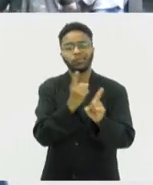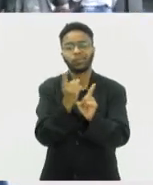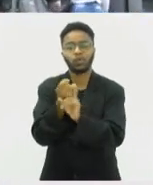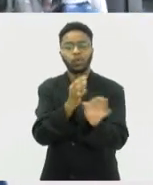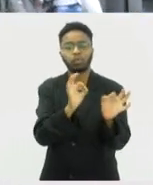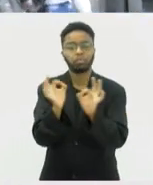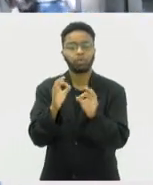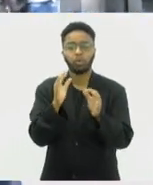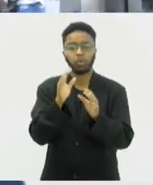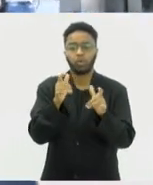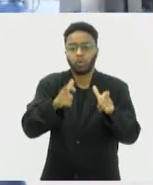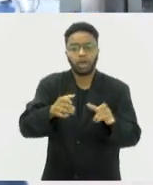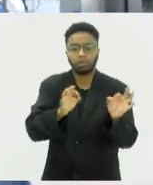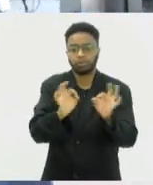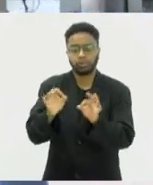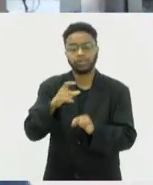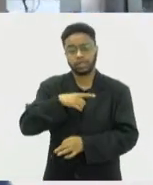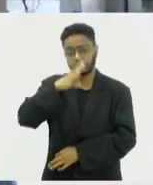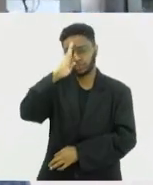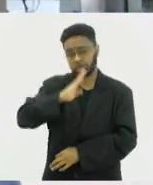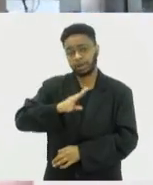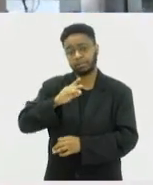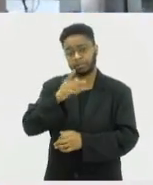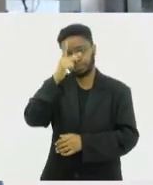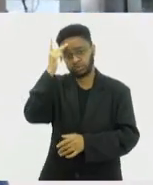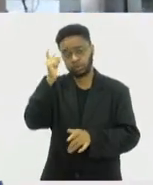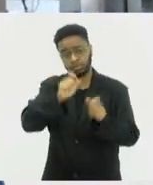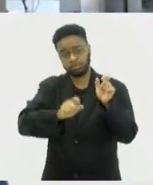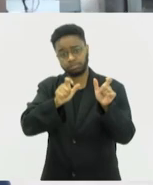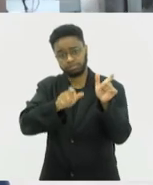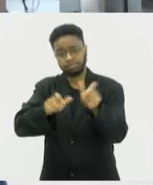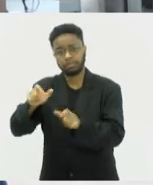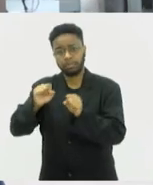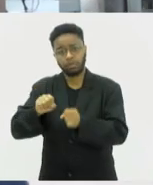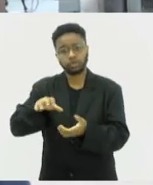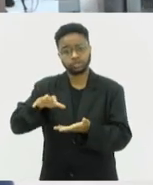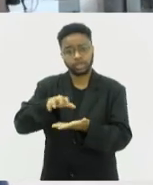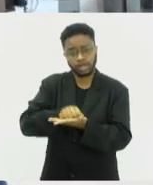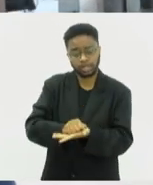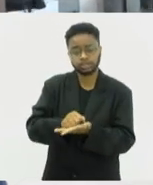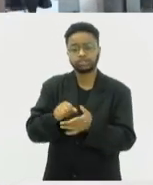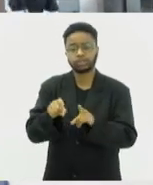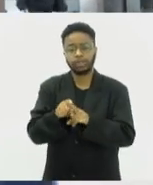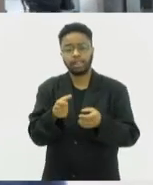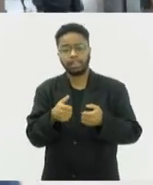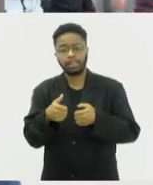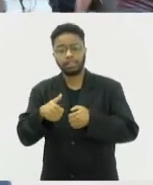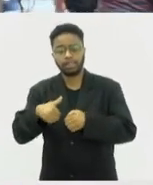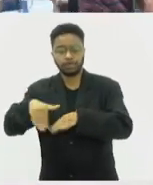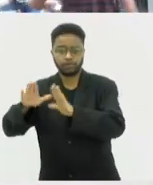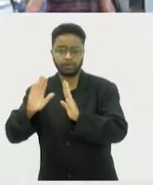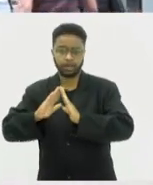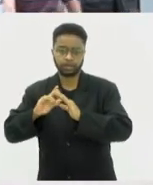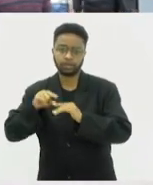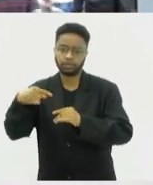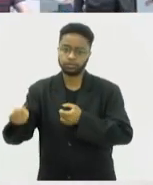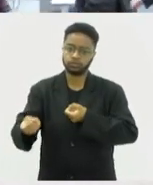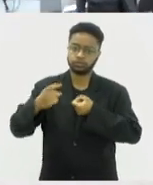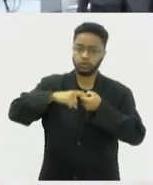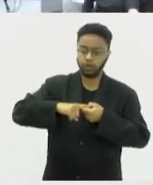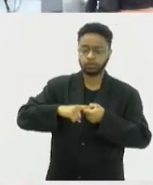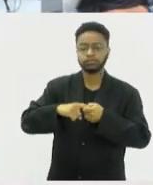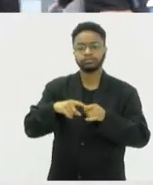lá gratuitamente, as pessoas se cadastram, podem levar e trazer como se fosse uma biblioteca, um espaço cultural para divulgar o cinema